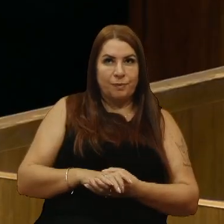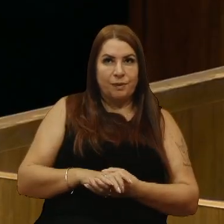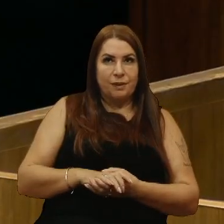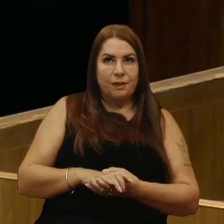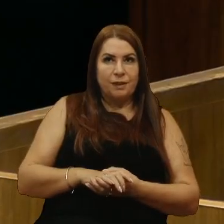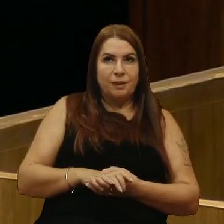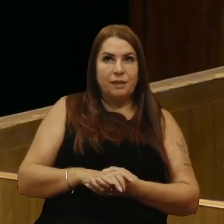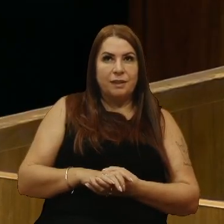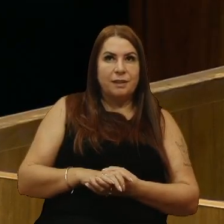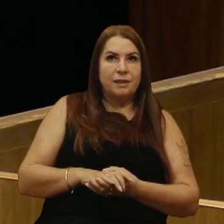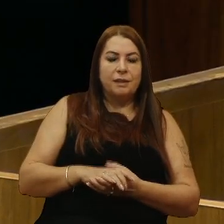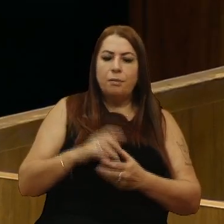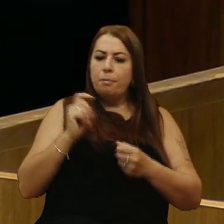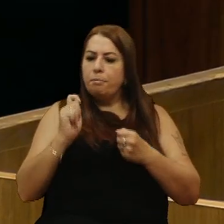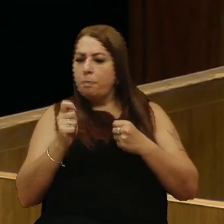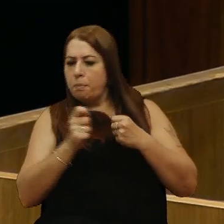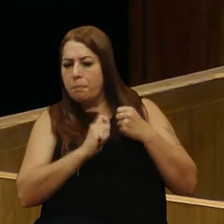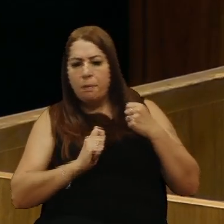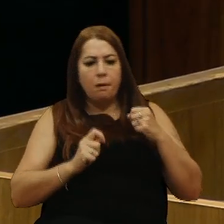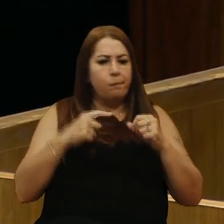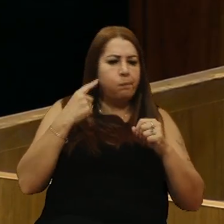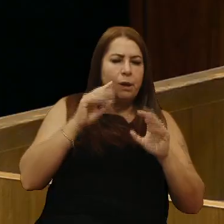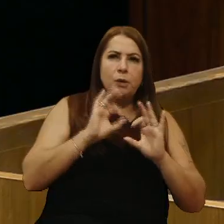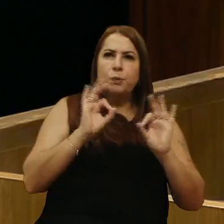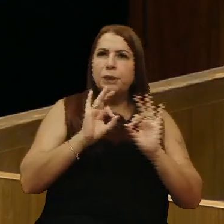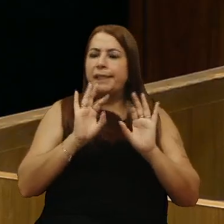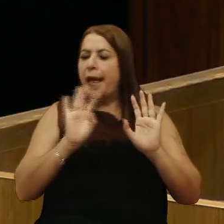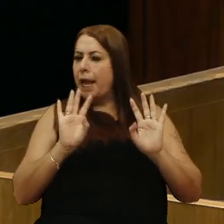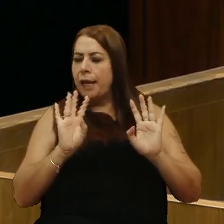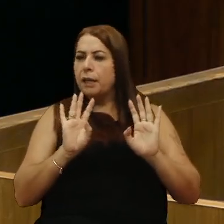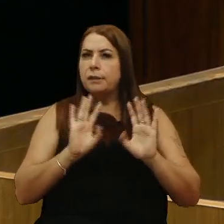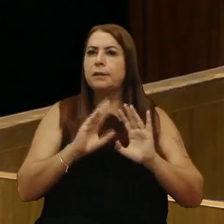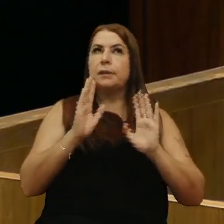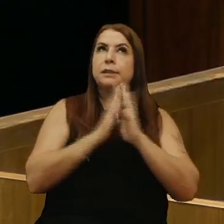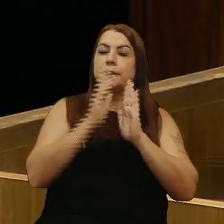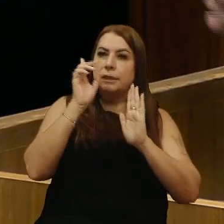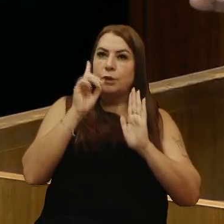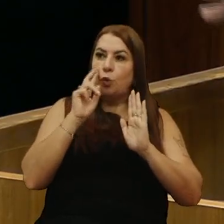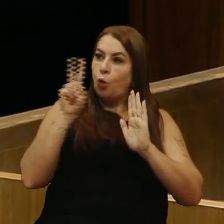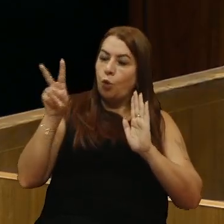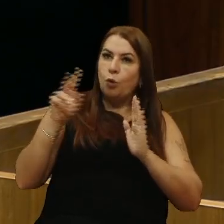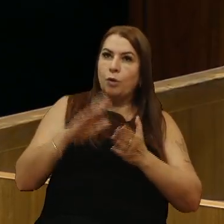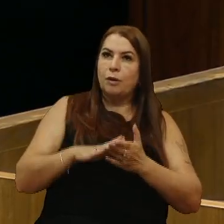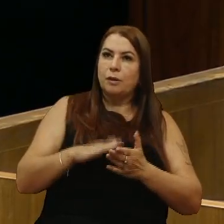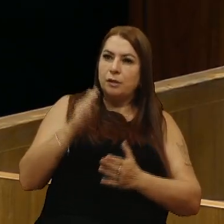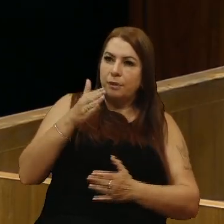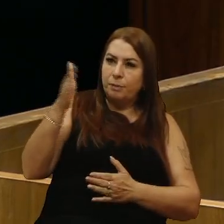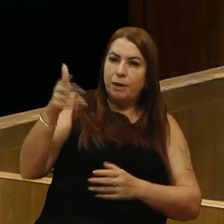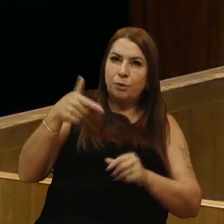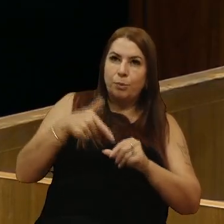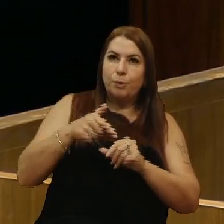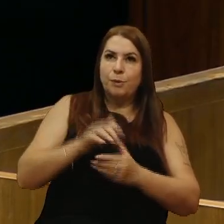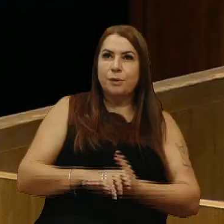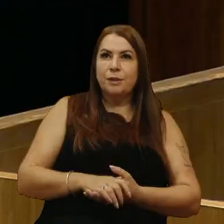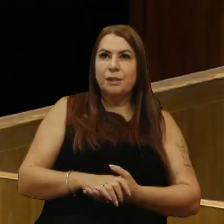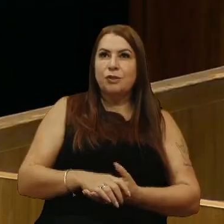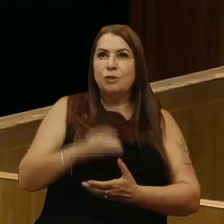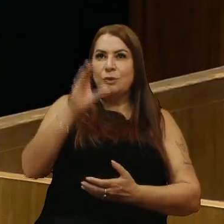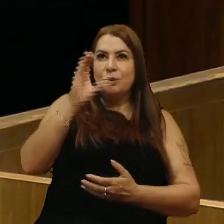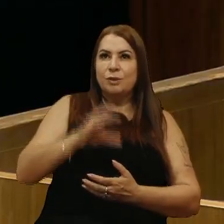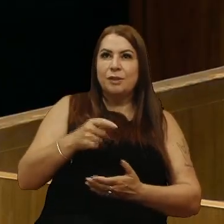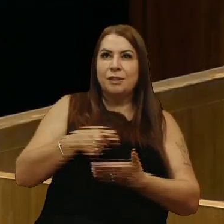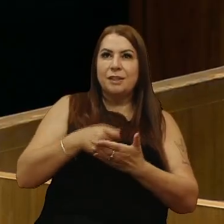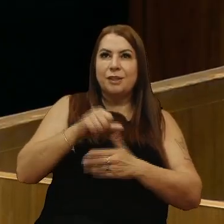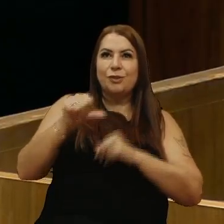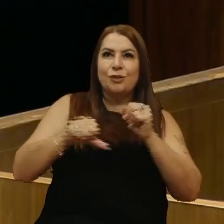bato nos pneus, não tinha acontecido absolutamente nada, graças a Deus. Aí eu olho para o lado, assim, ao fundo do posto, tinha um cidadão tentando